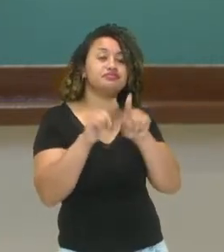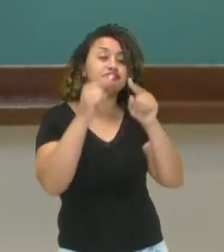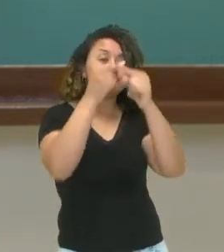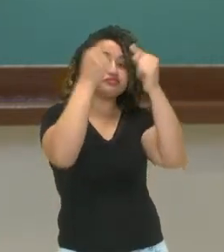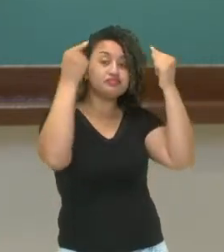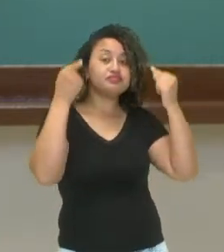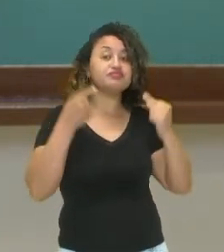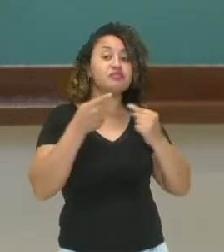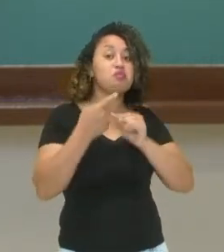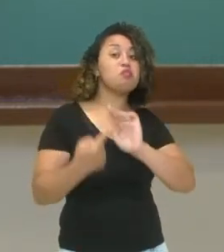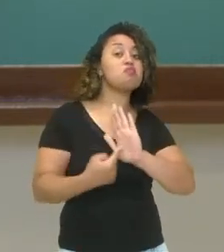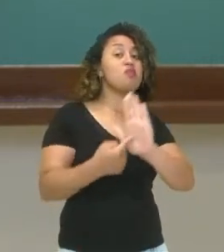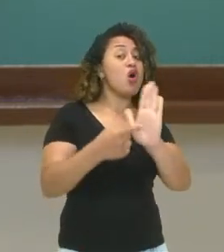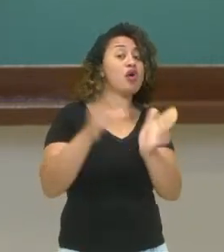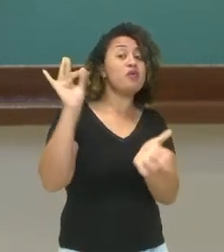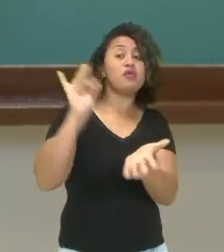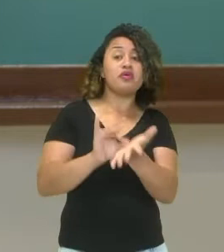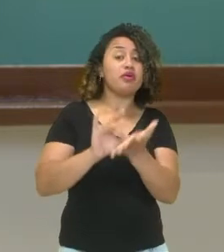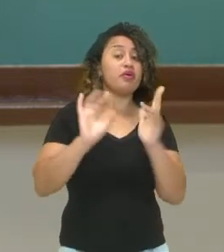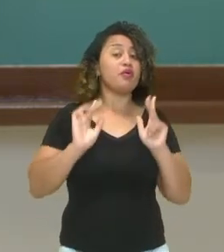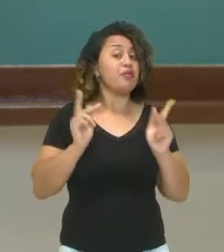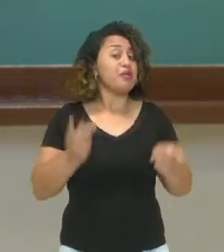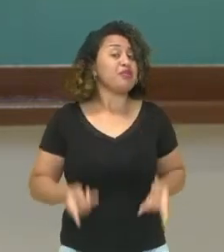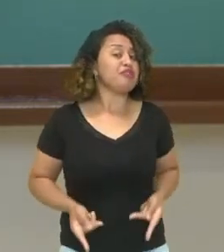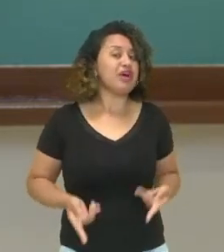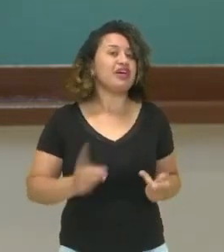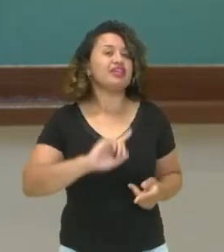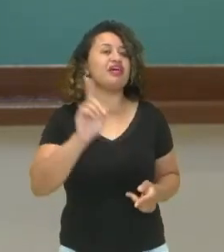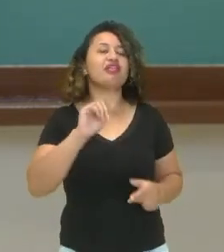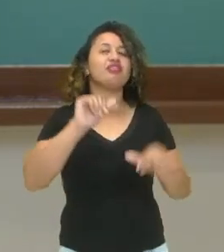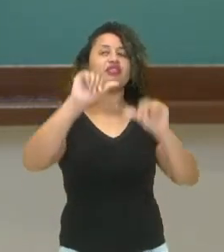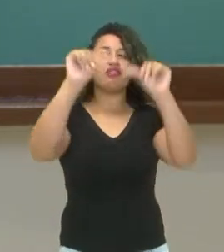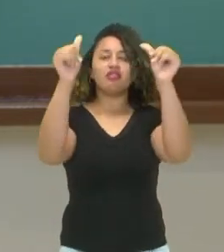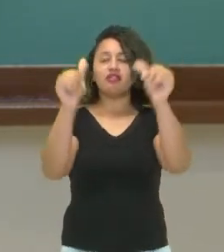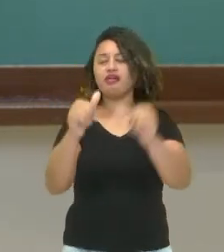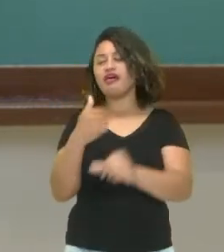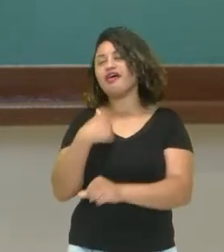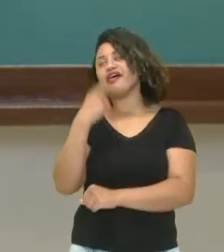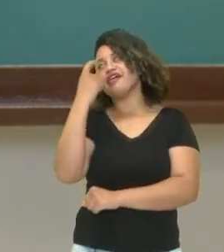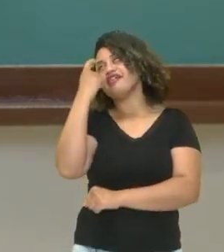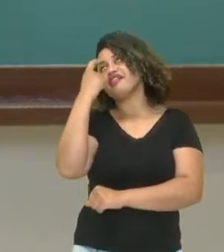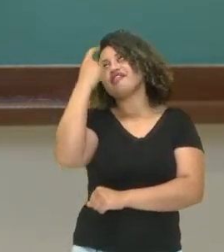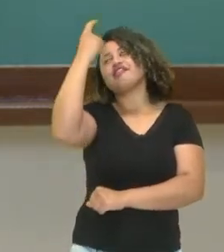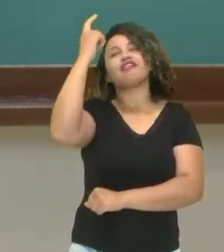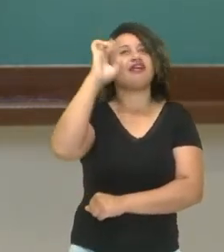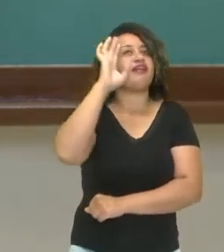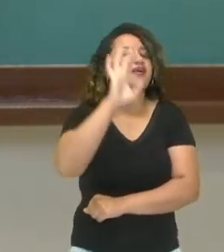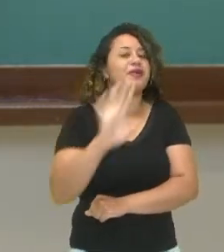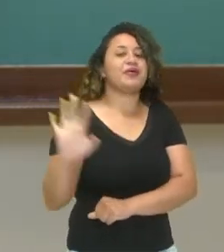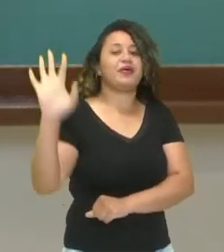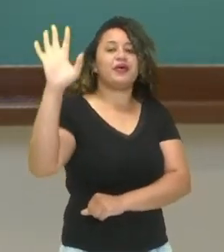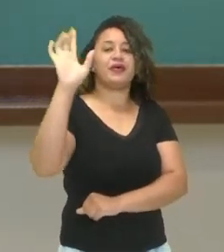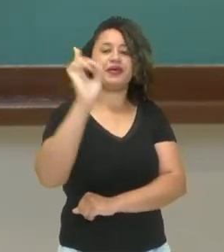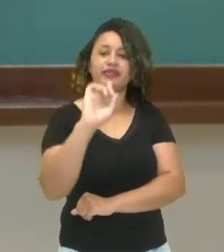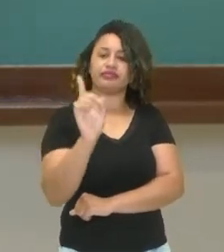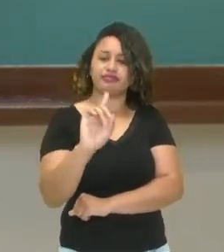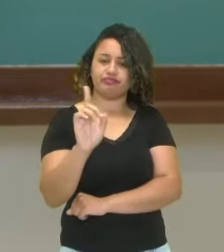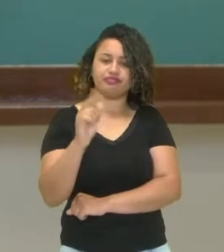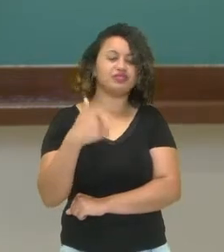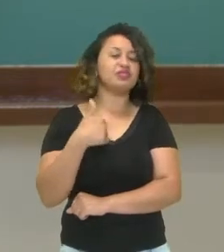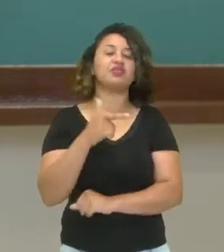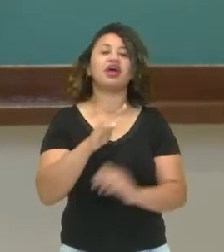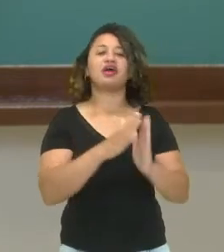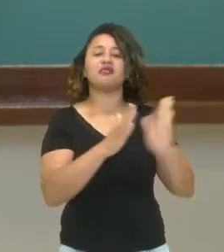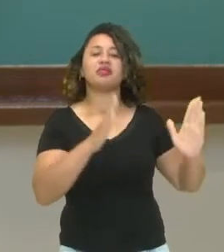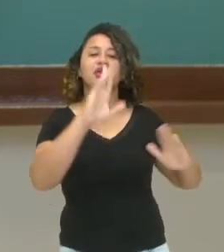que traduz a realidade humana, não é um rosto idealizado. Tá? Não é algo como, por exemplo, no Renascimento